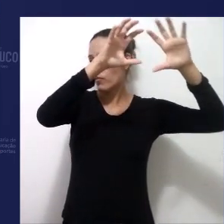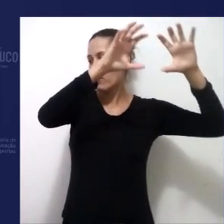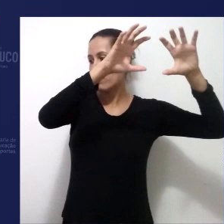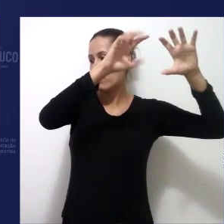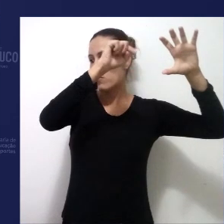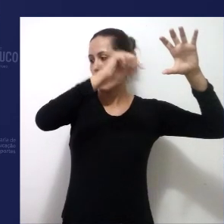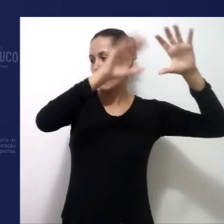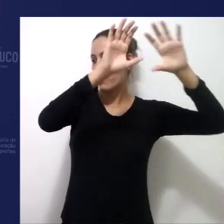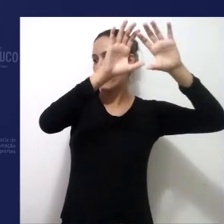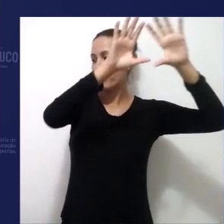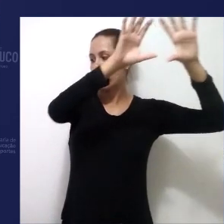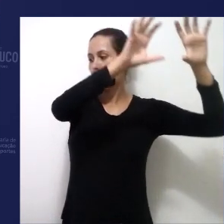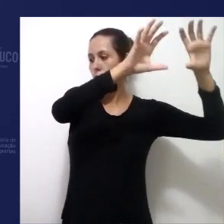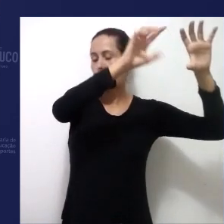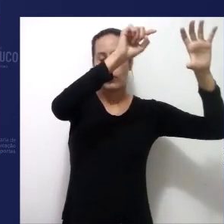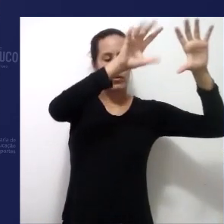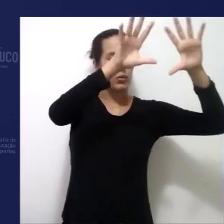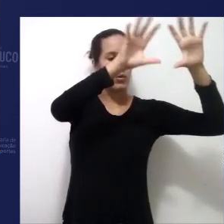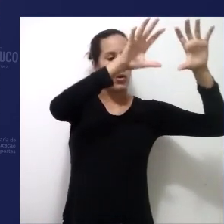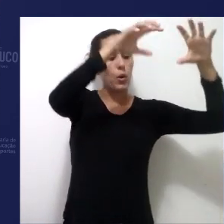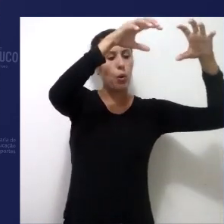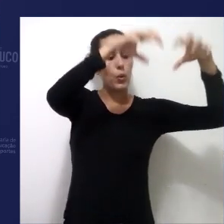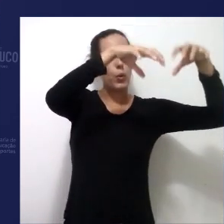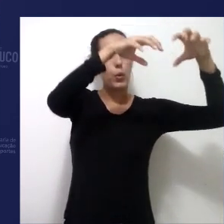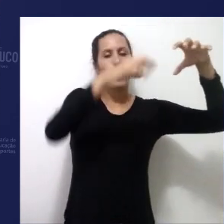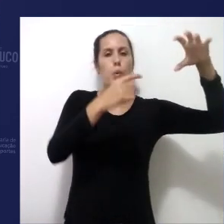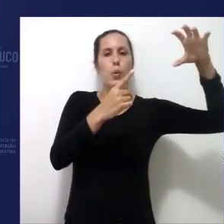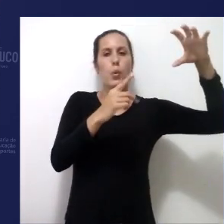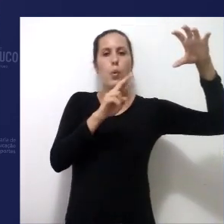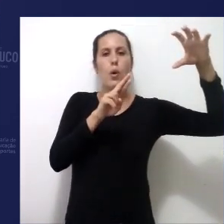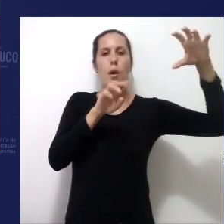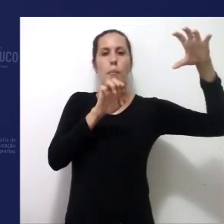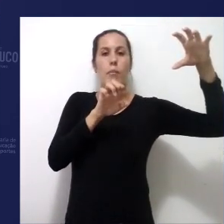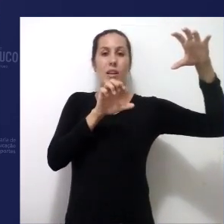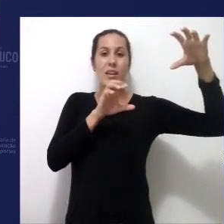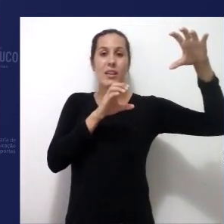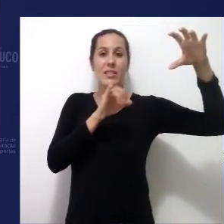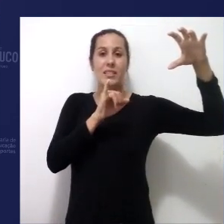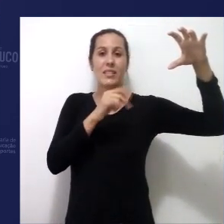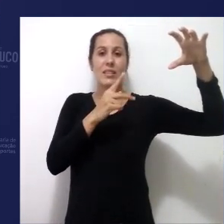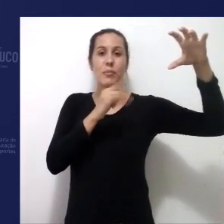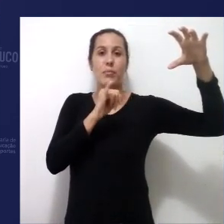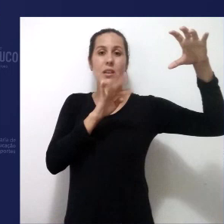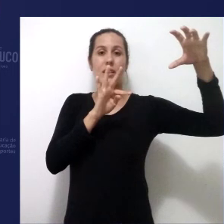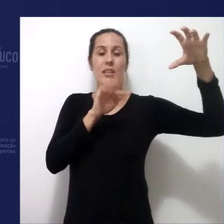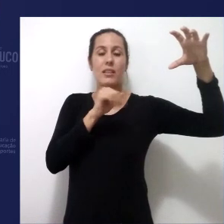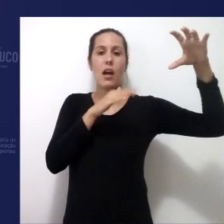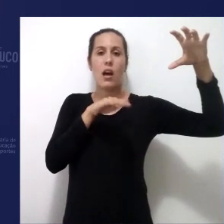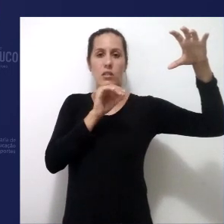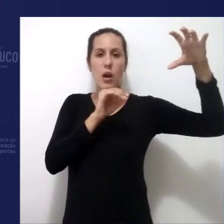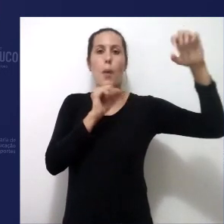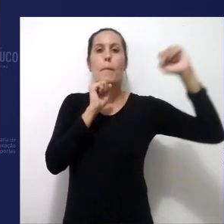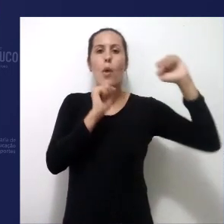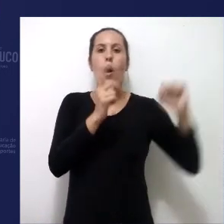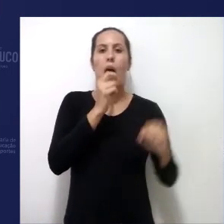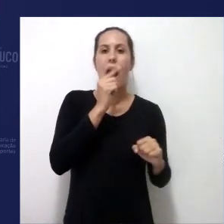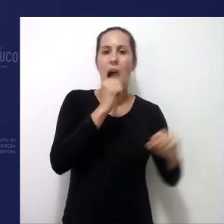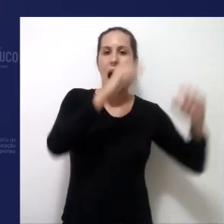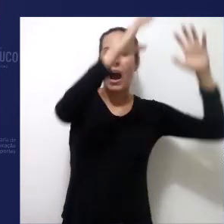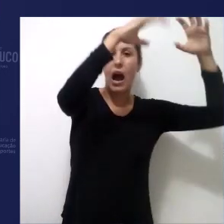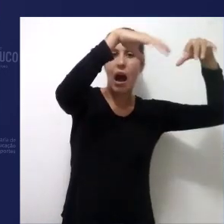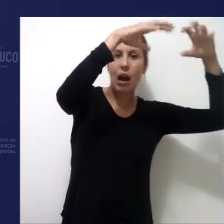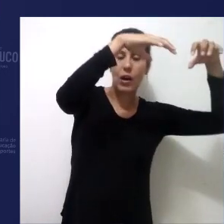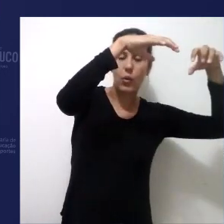da precipitação. Essa precipitação pode ocorrer em forma de gotículas de água, neve